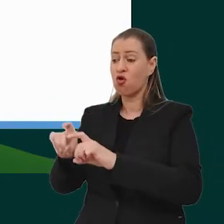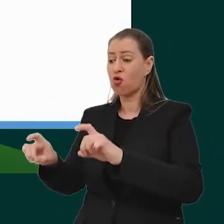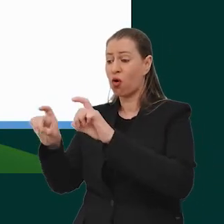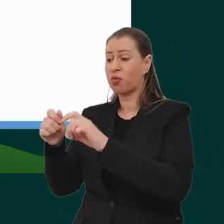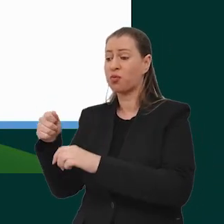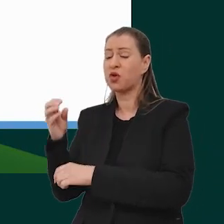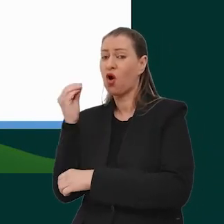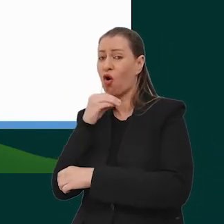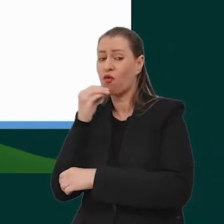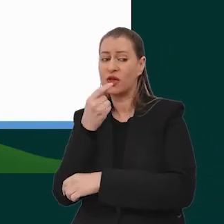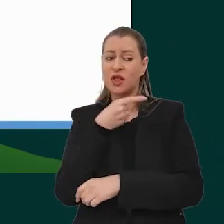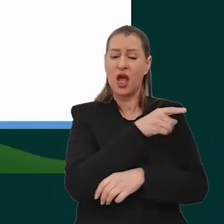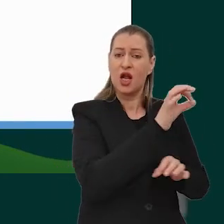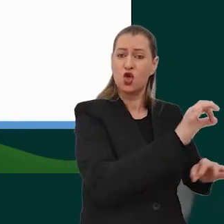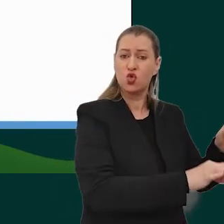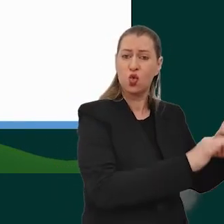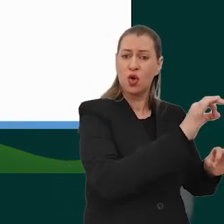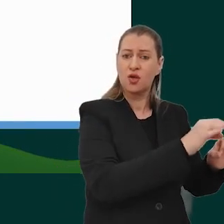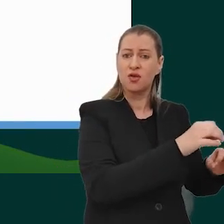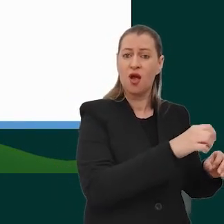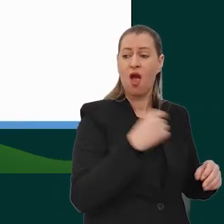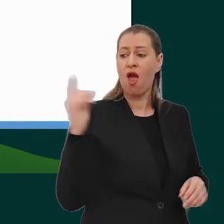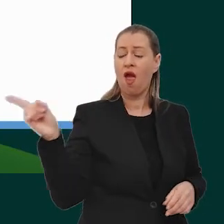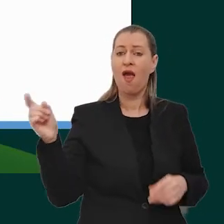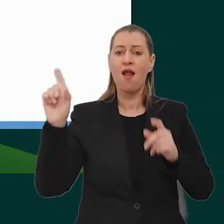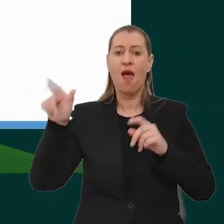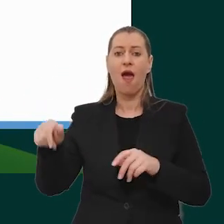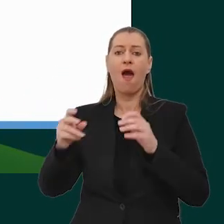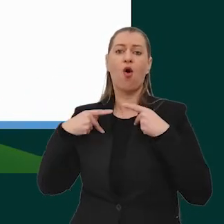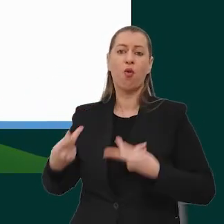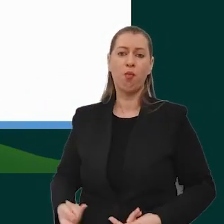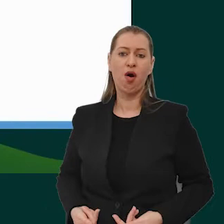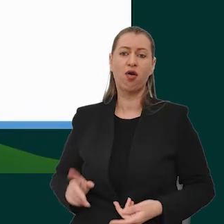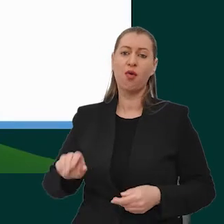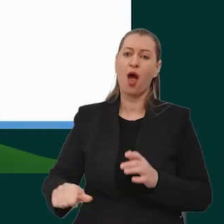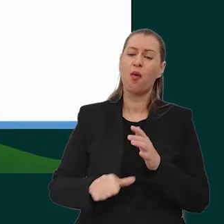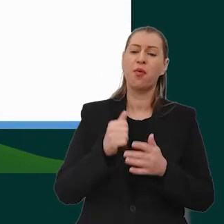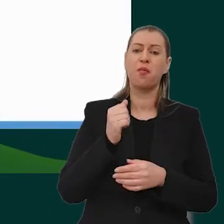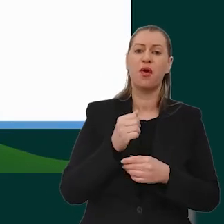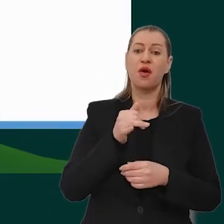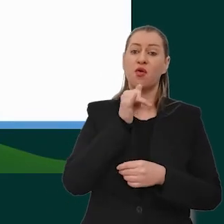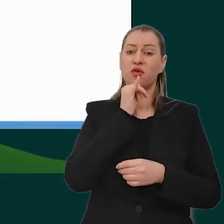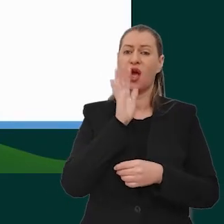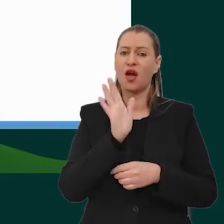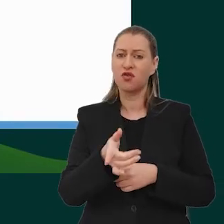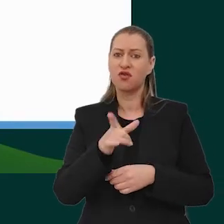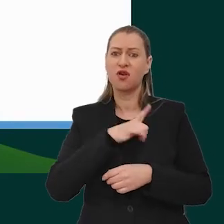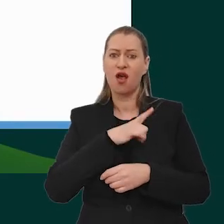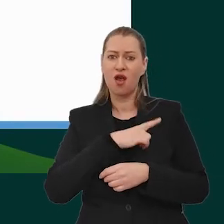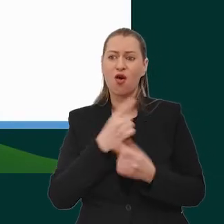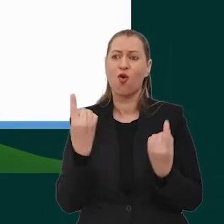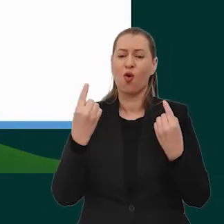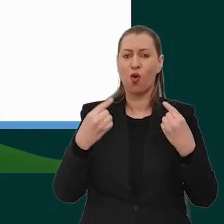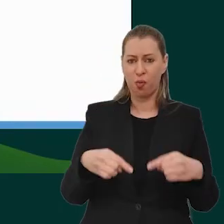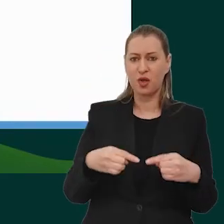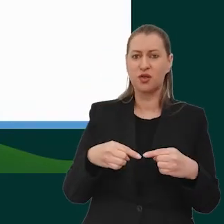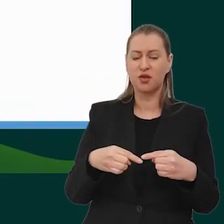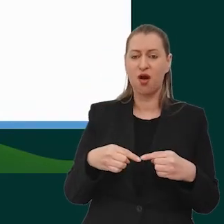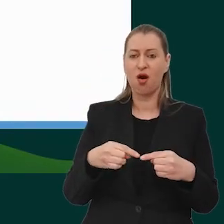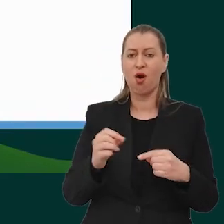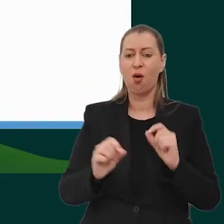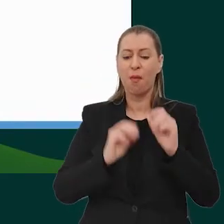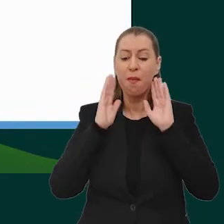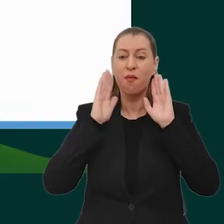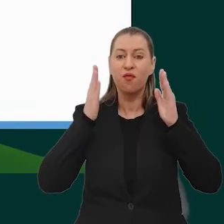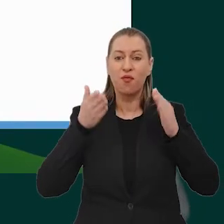o juiz de que ele era humano. Este foi o primeiro teste, até hoje é bem famoso, tem inclusive diversos congressos e competições voltadas